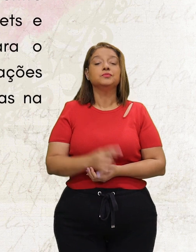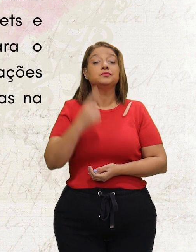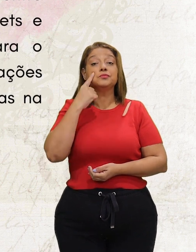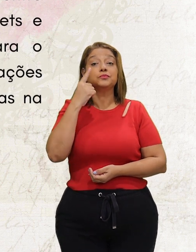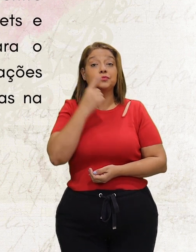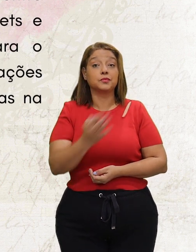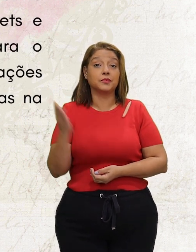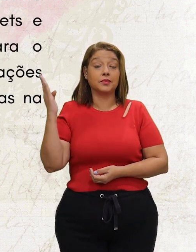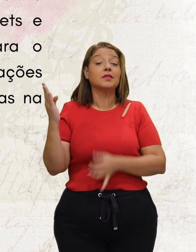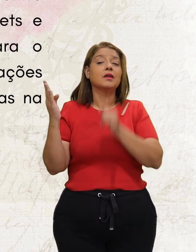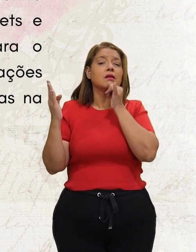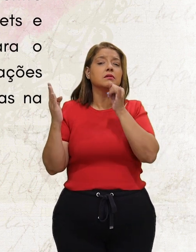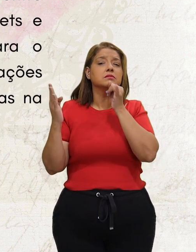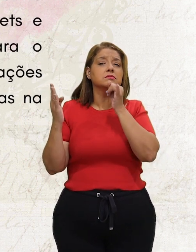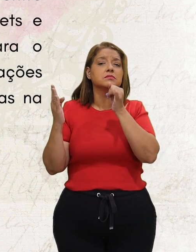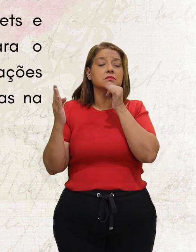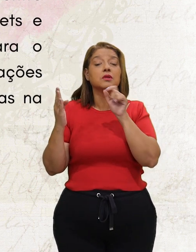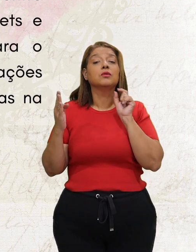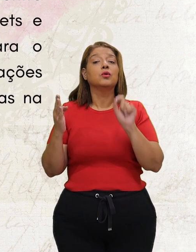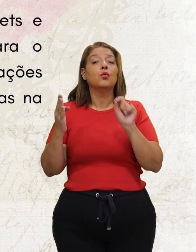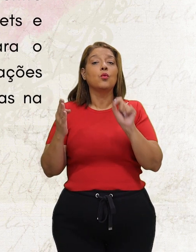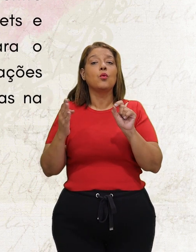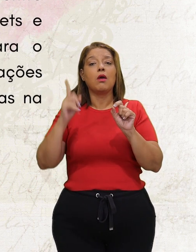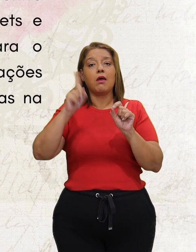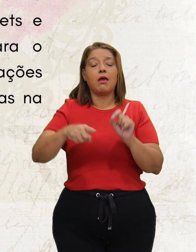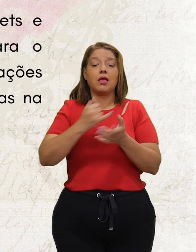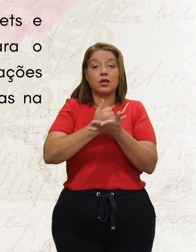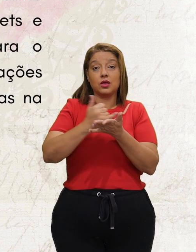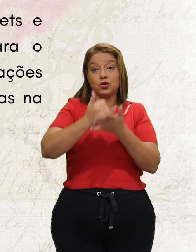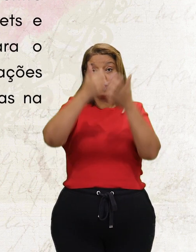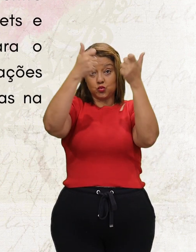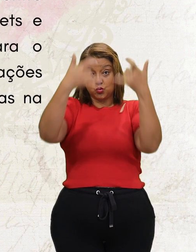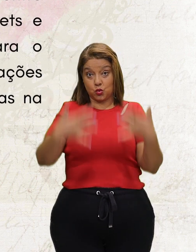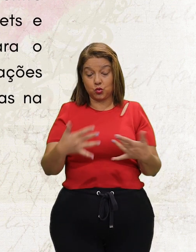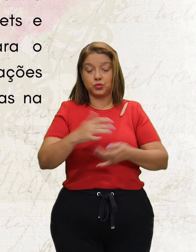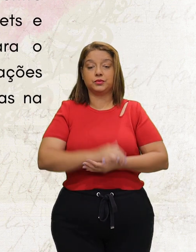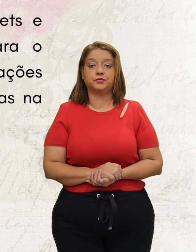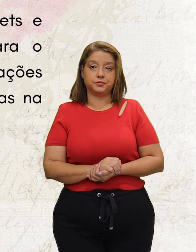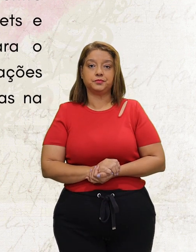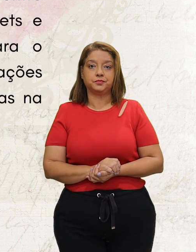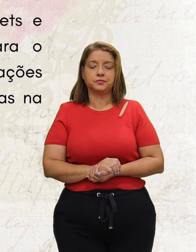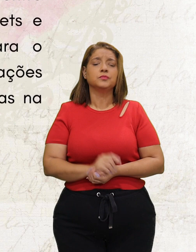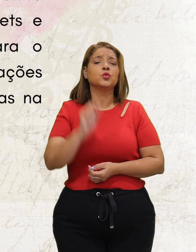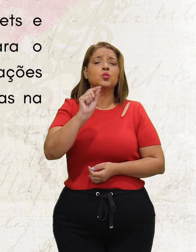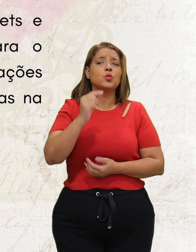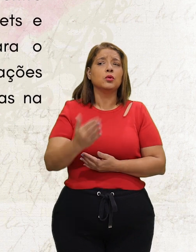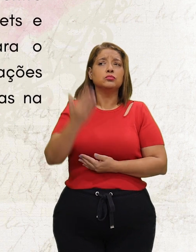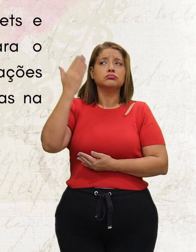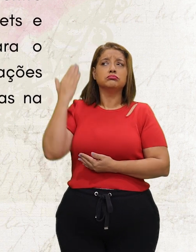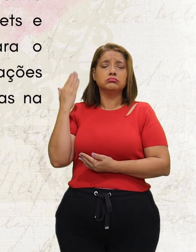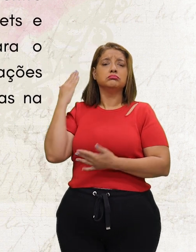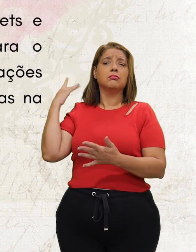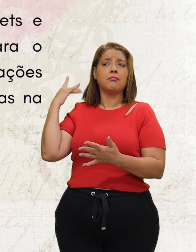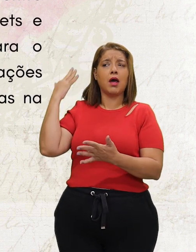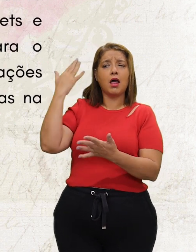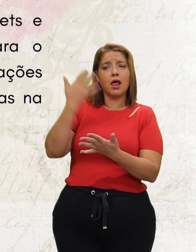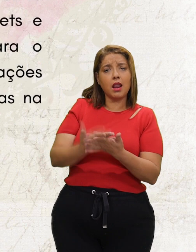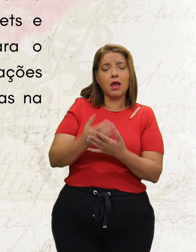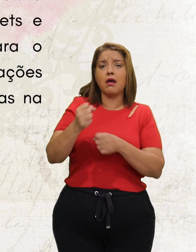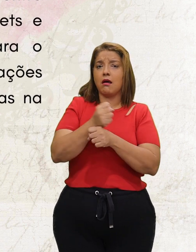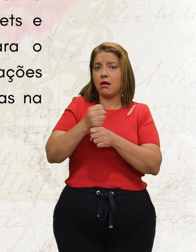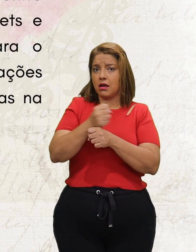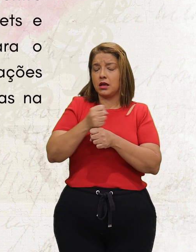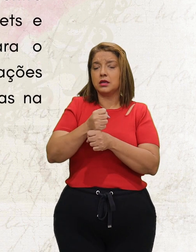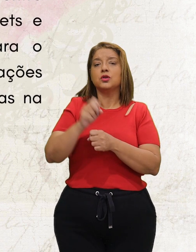Veja um exemplo de uma introdução. Nos últimos anos, o uso de